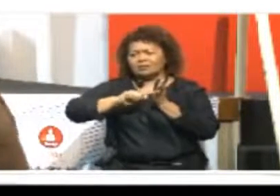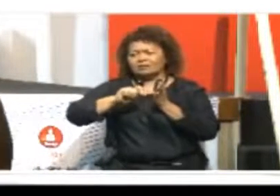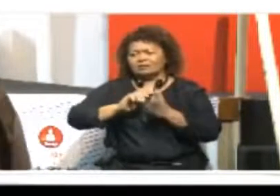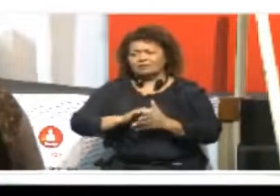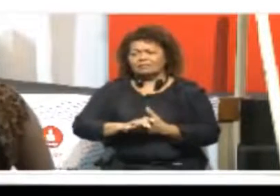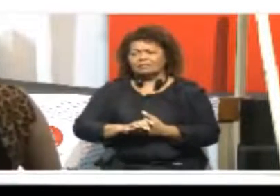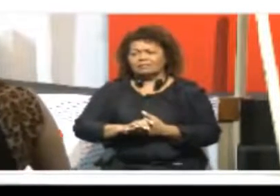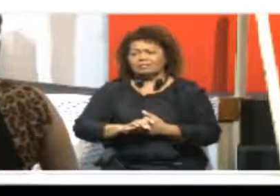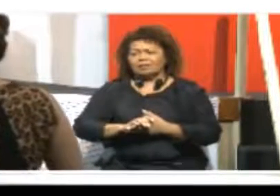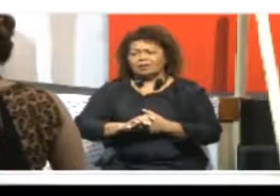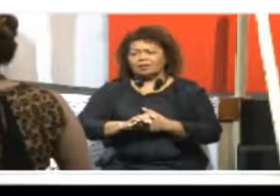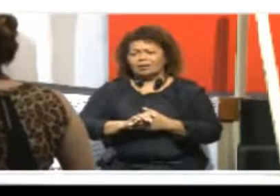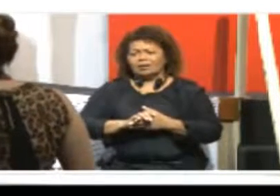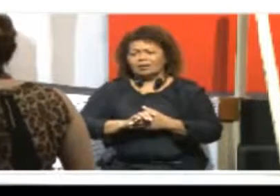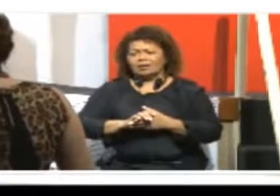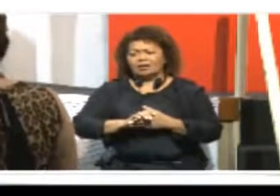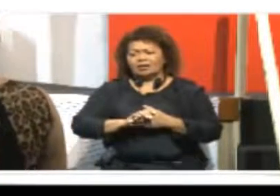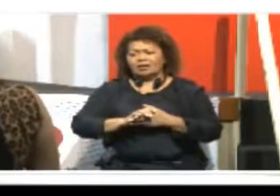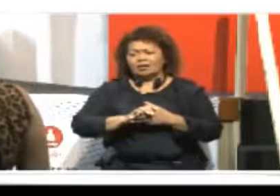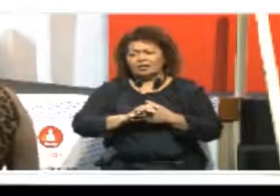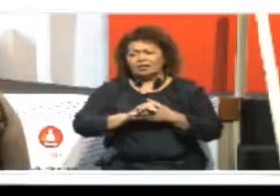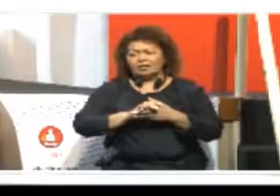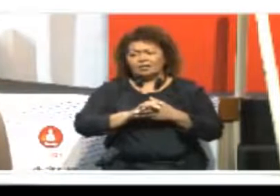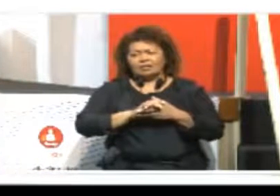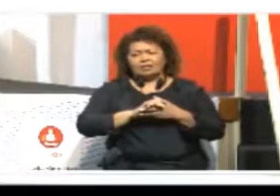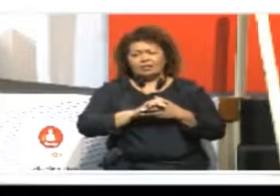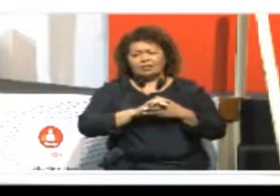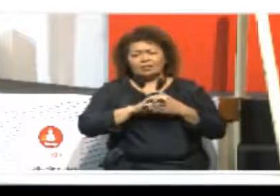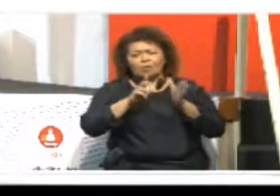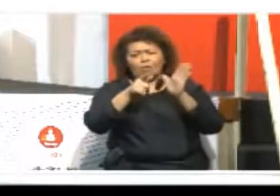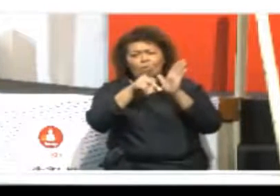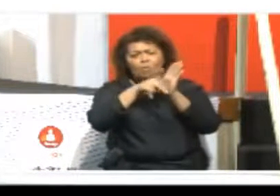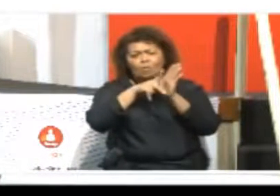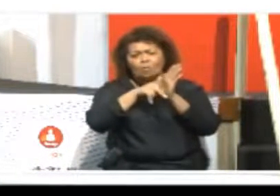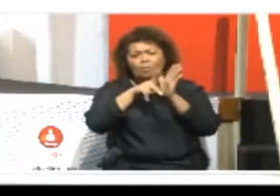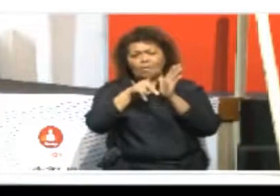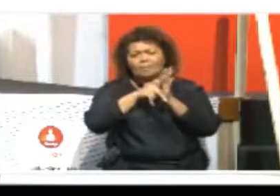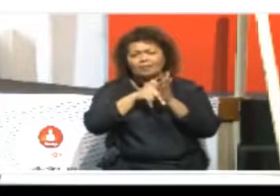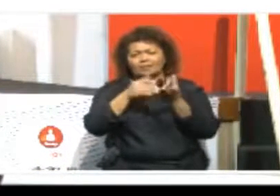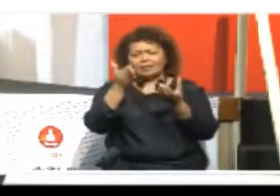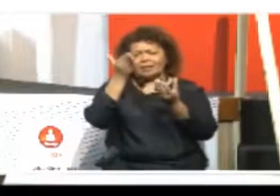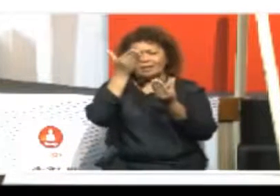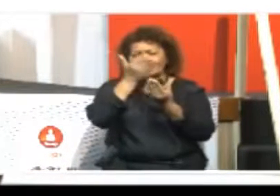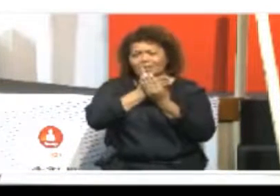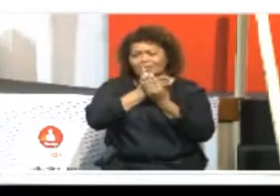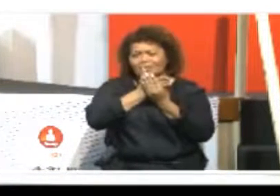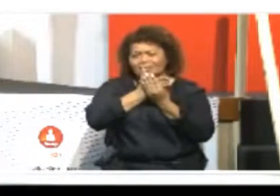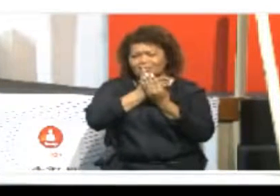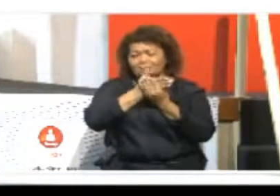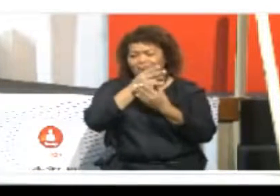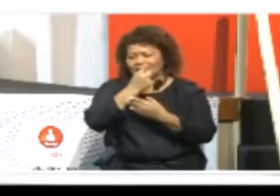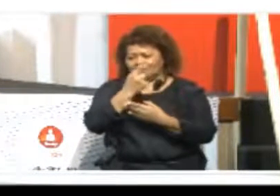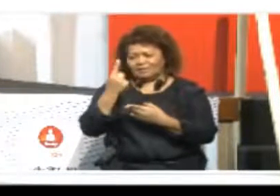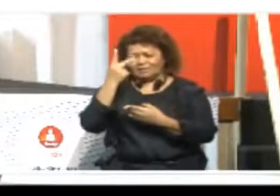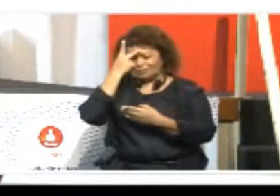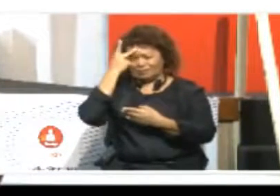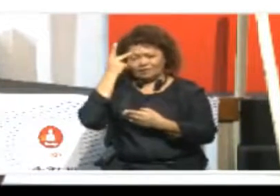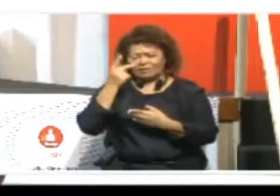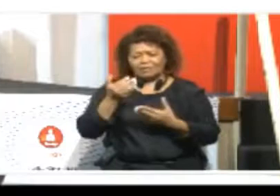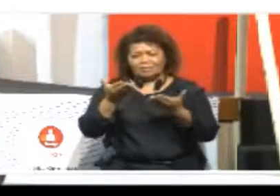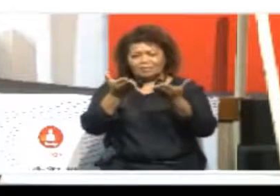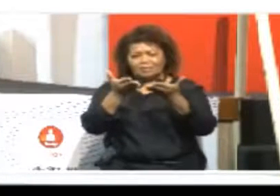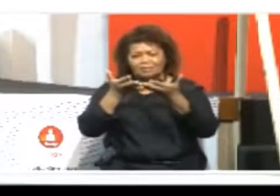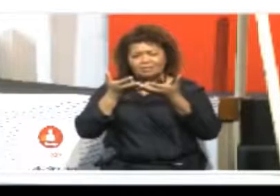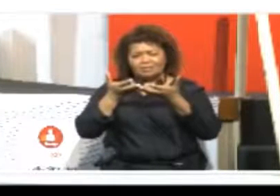Os formulários estão à disposição dos senhores e o nosso pessoal de apoio estará postado às laterais do auditório, e aquele que desejar, então,